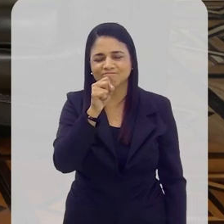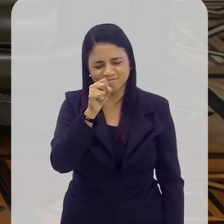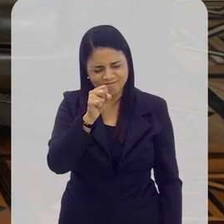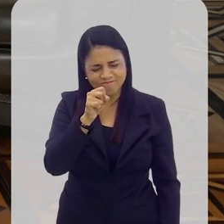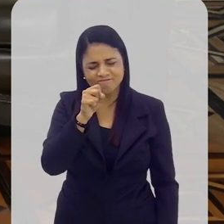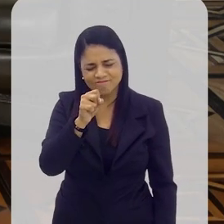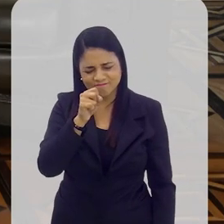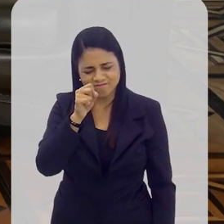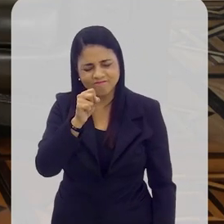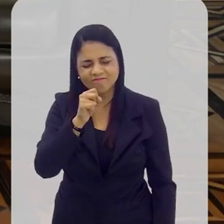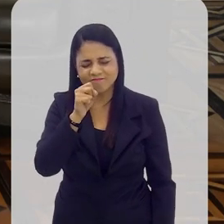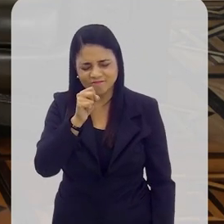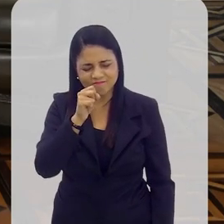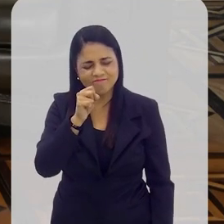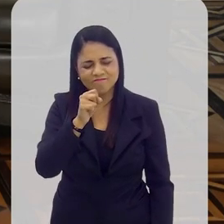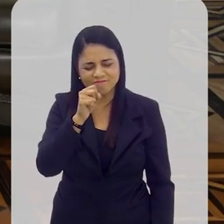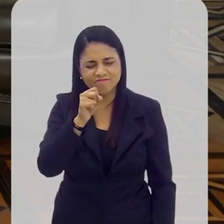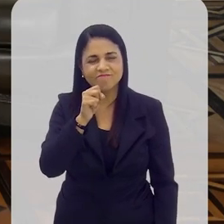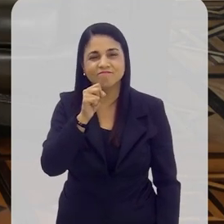será